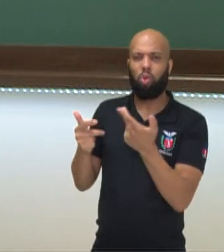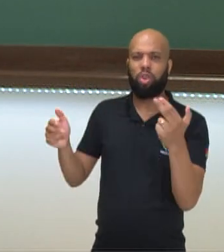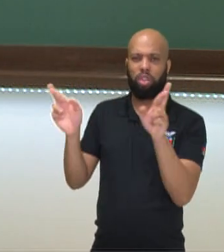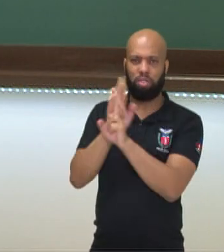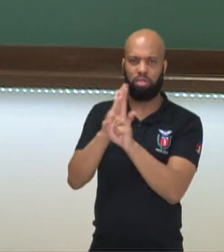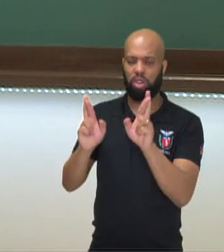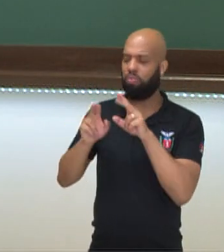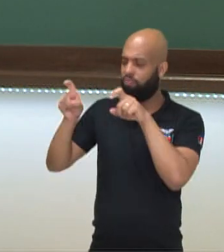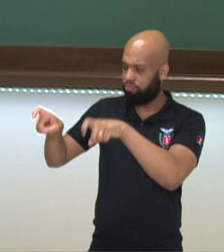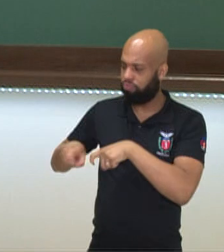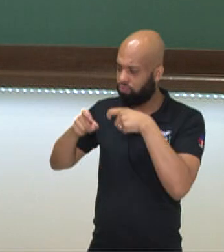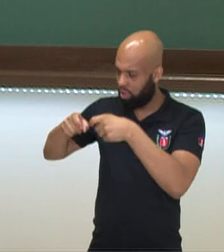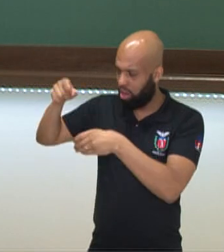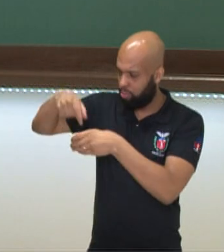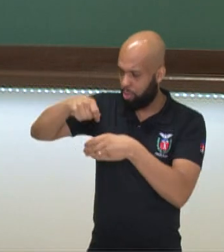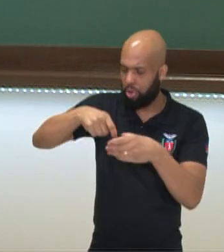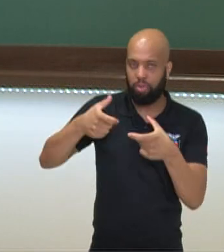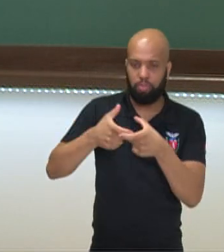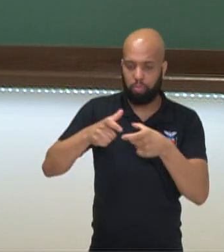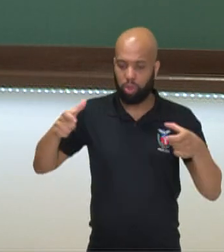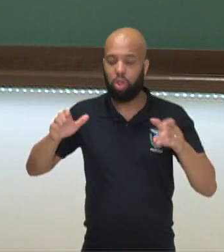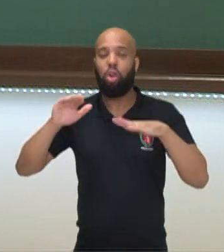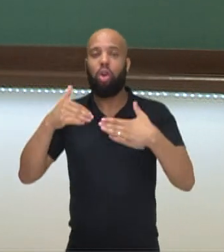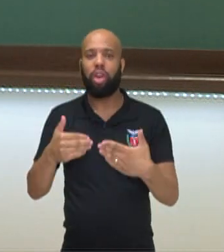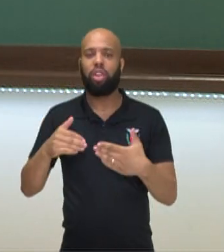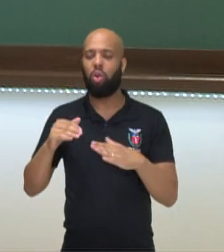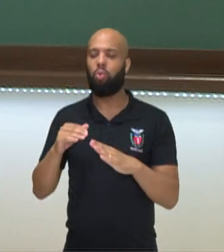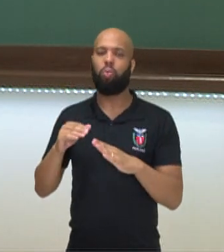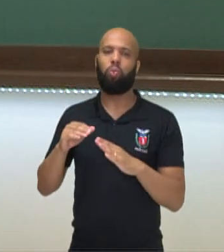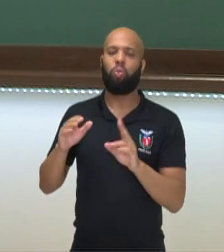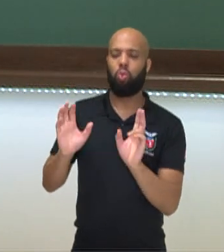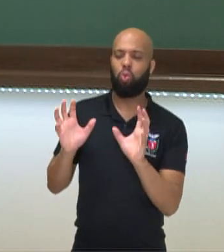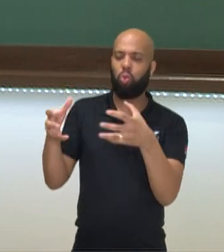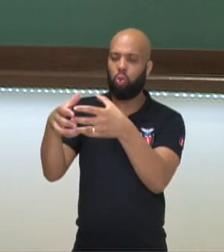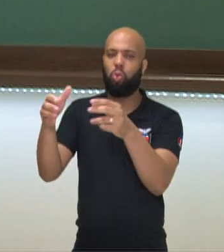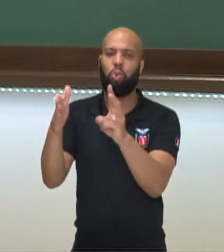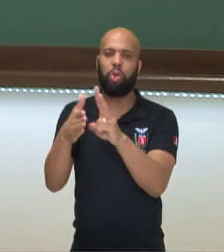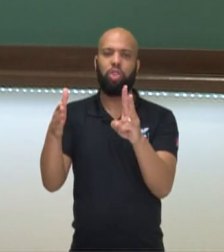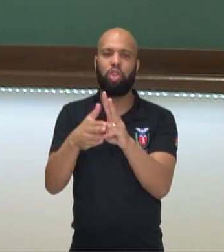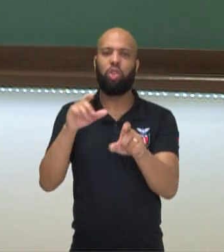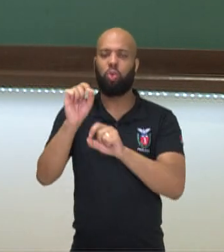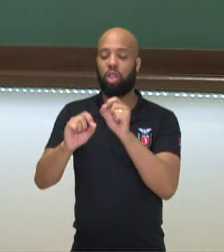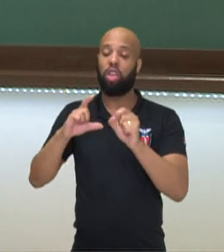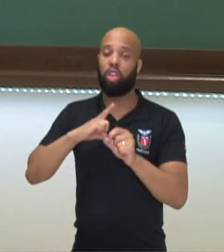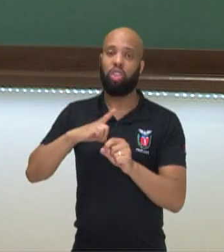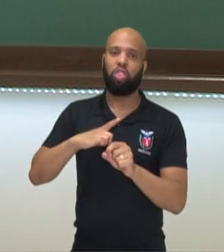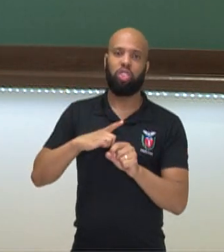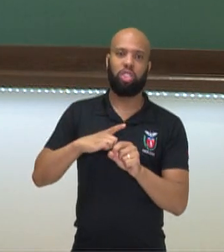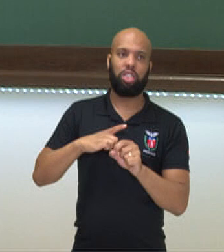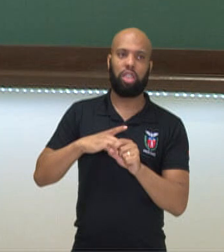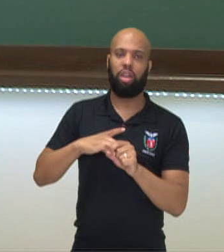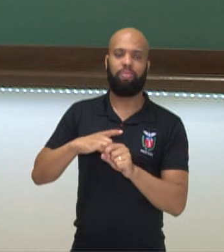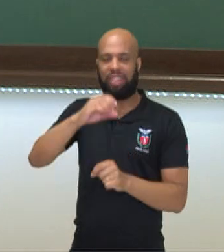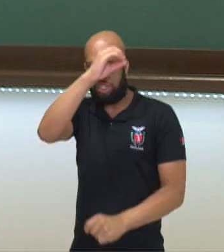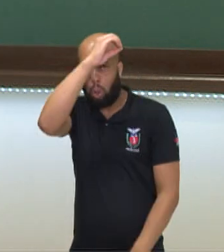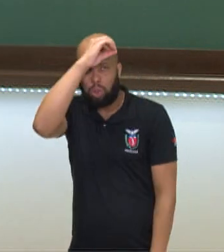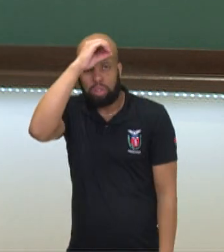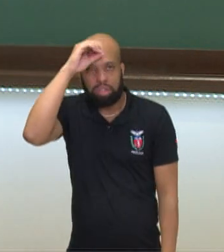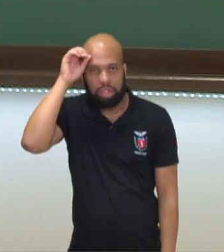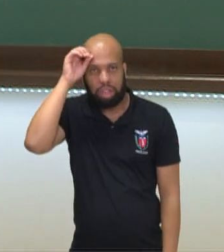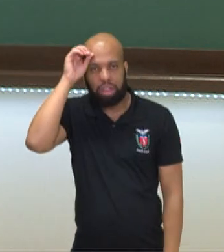o indígena era visto como um ser transitório. Então, deveria sair do seu estado de inocência,